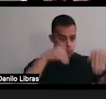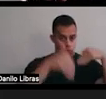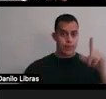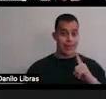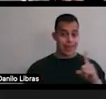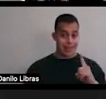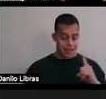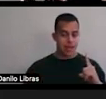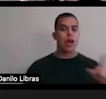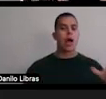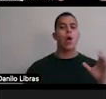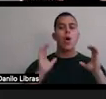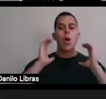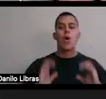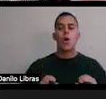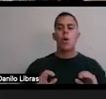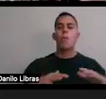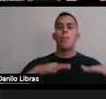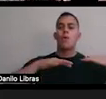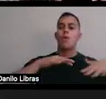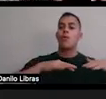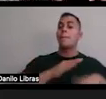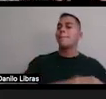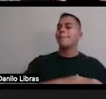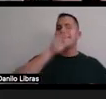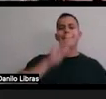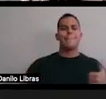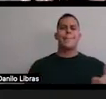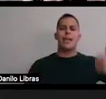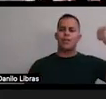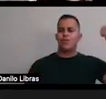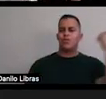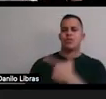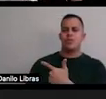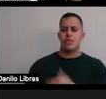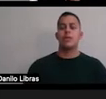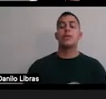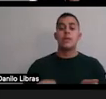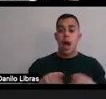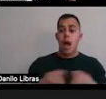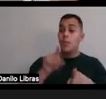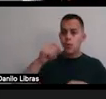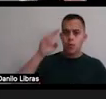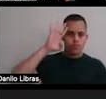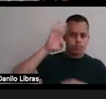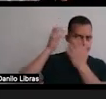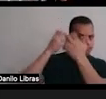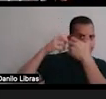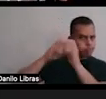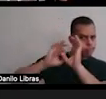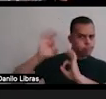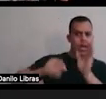eles tinham um comportamento motor muito melhorado e antecipado, ou seja, se